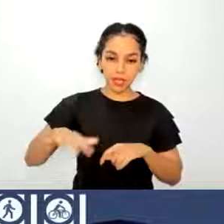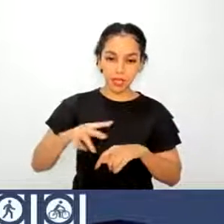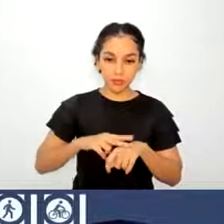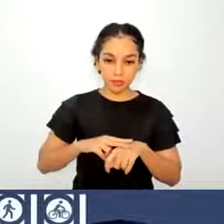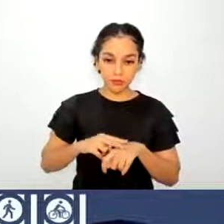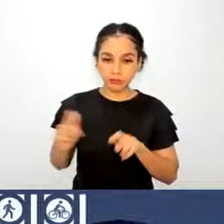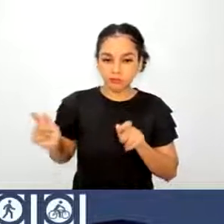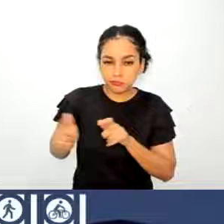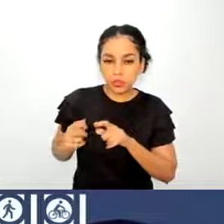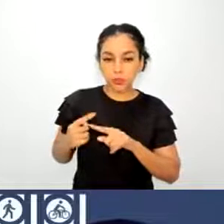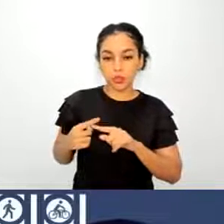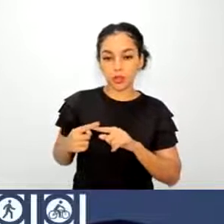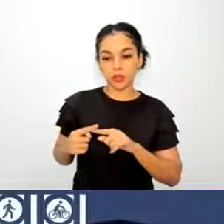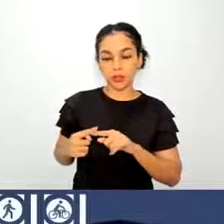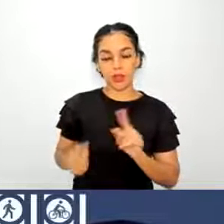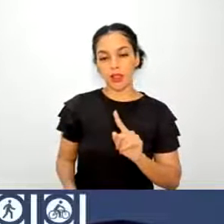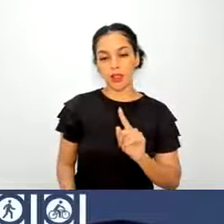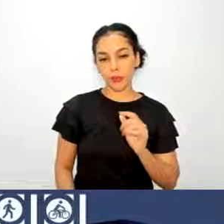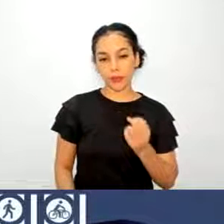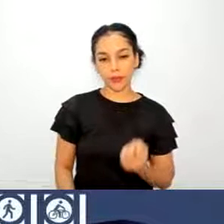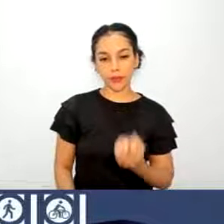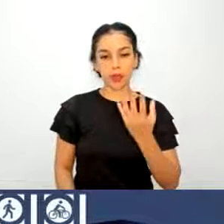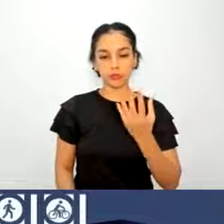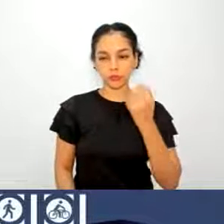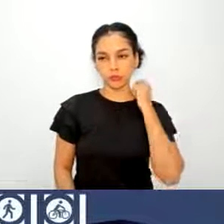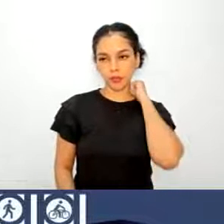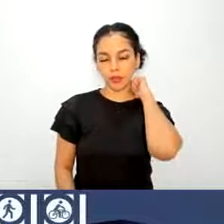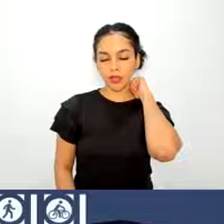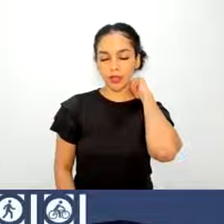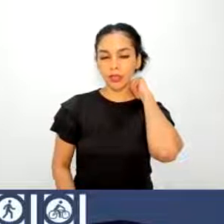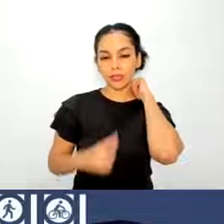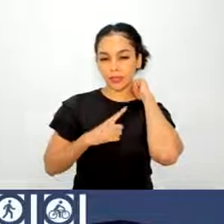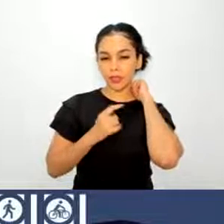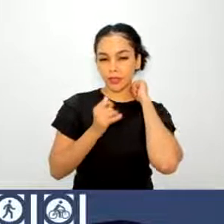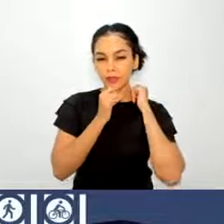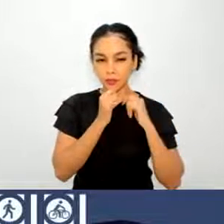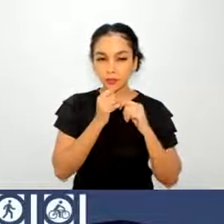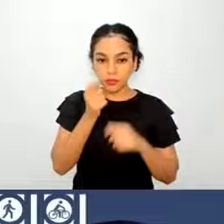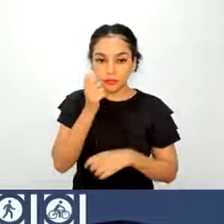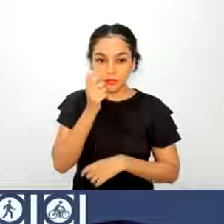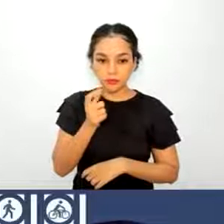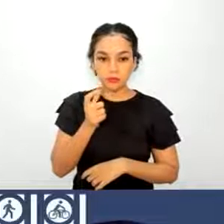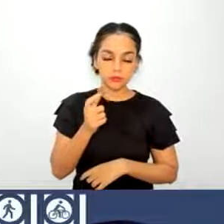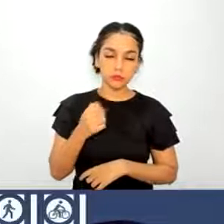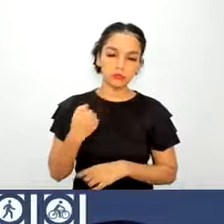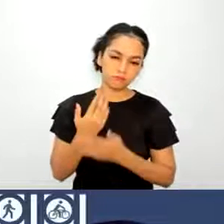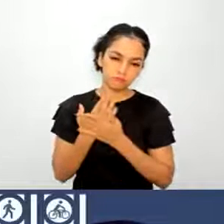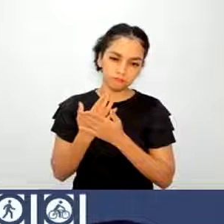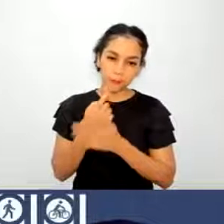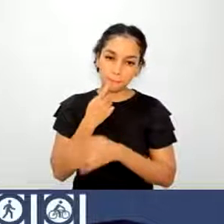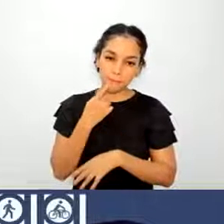não estão ali criando. Eles poderiam... Tem exemplos muito interessantes, inclusive, que a gente vem estudando mais recentemente,